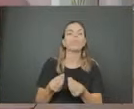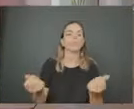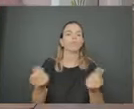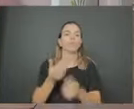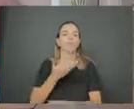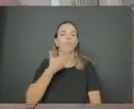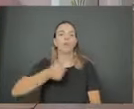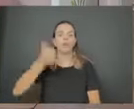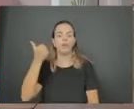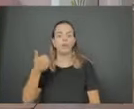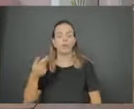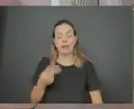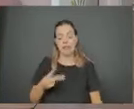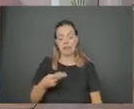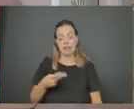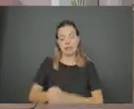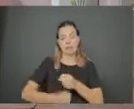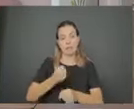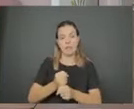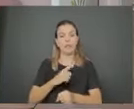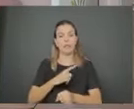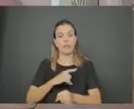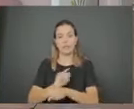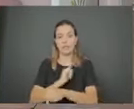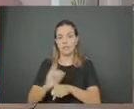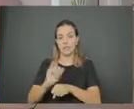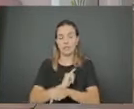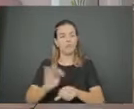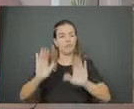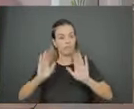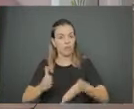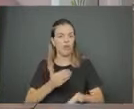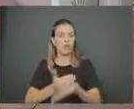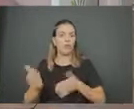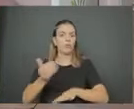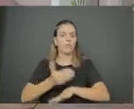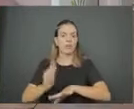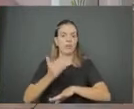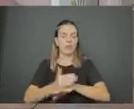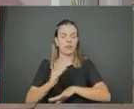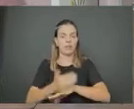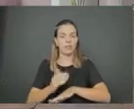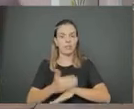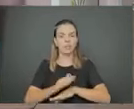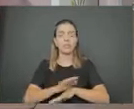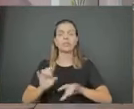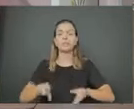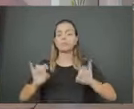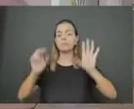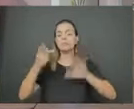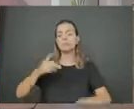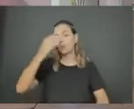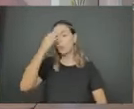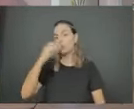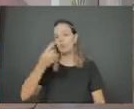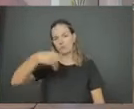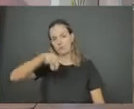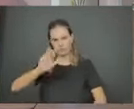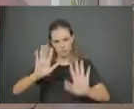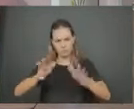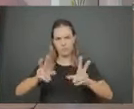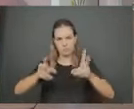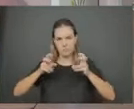medidas que já estão sendo colocadas em prática, e em especial em Curitiba, já devem ter percebido, né, um policiamento